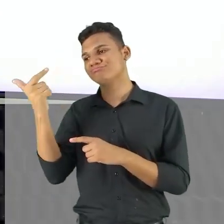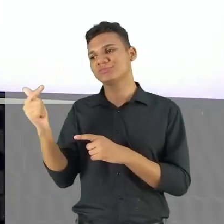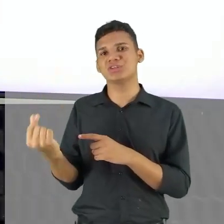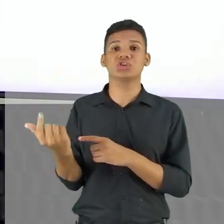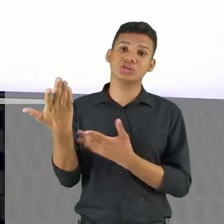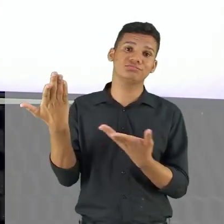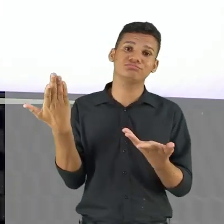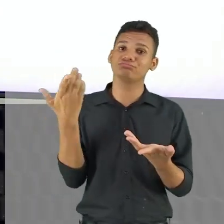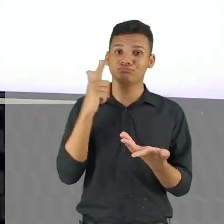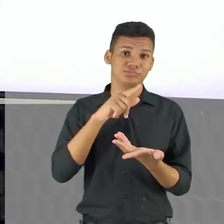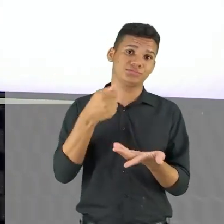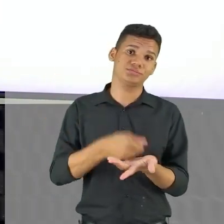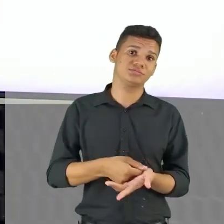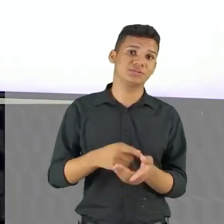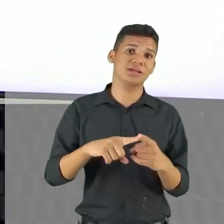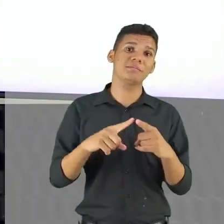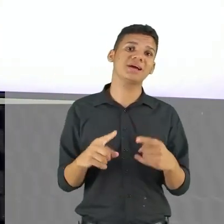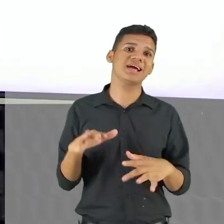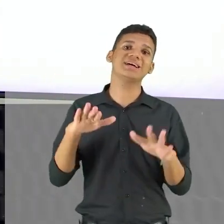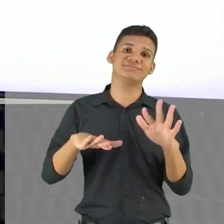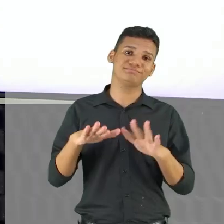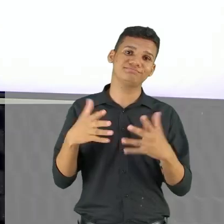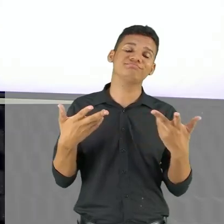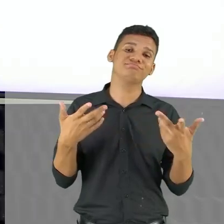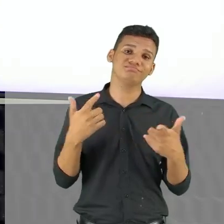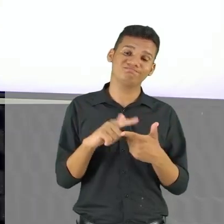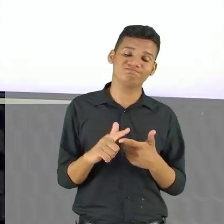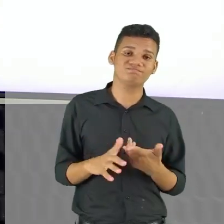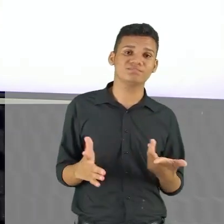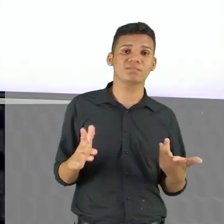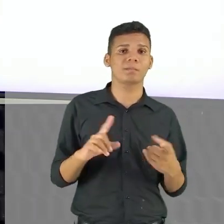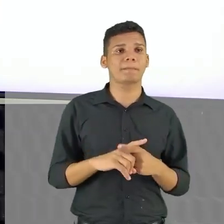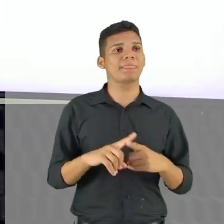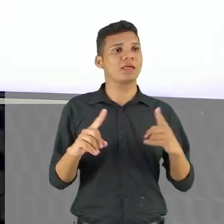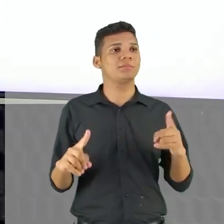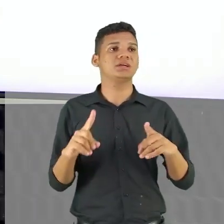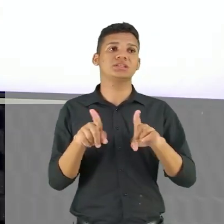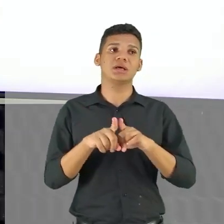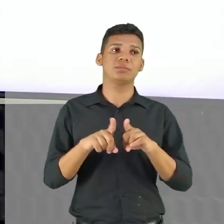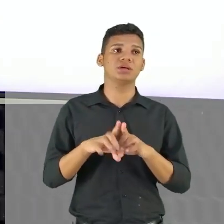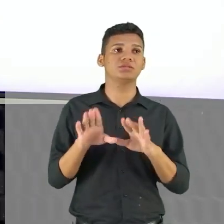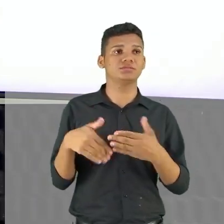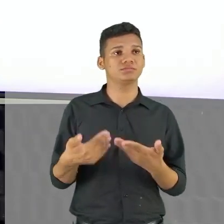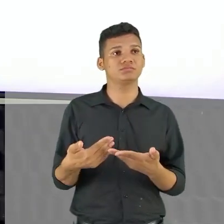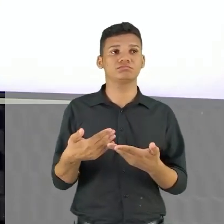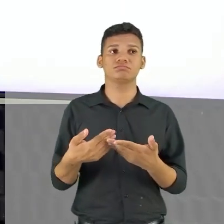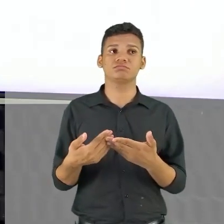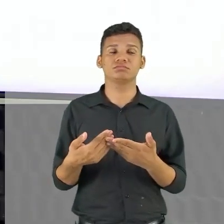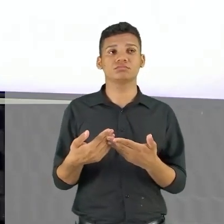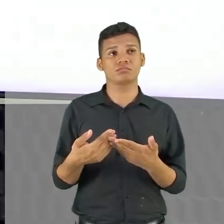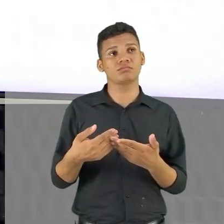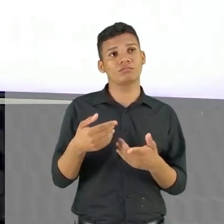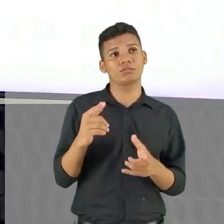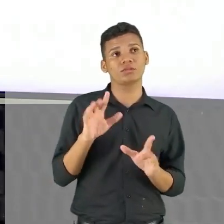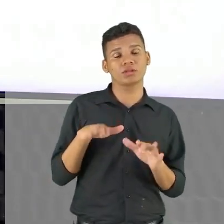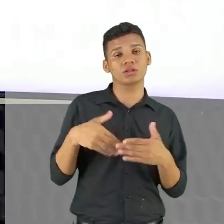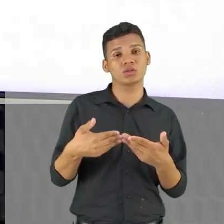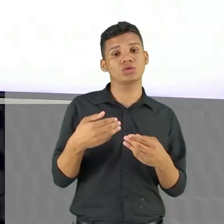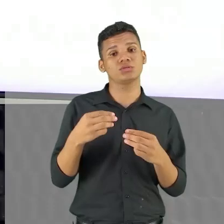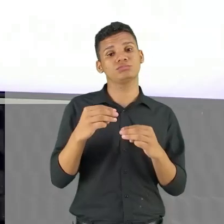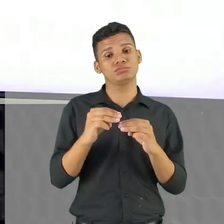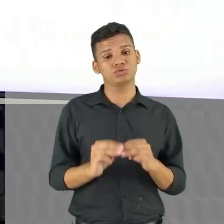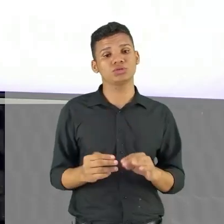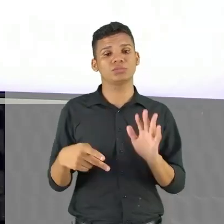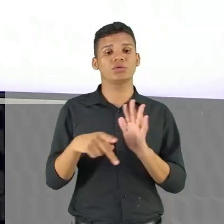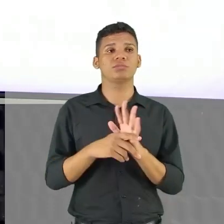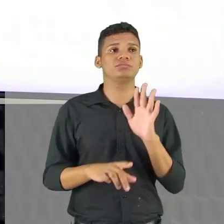gerar distúrbios sociais muito profundos. Então, a concentração fundiária é, sem dúvida, uma consequência da Lei